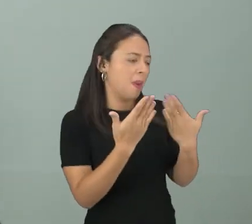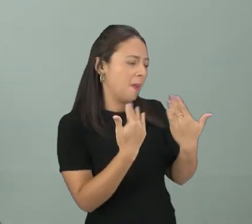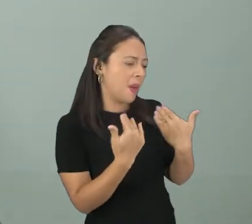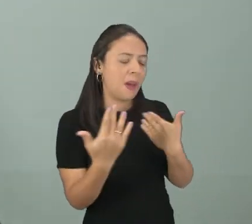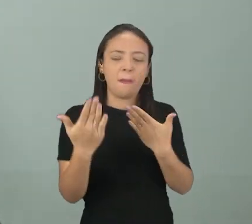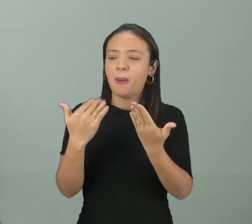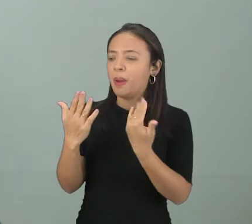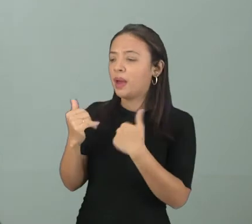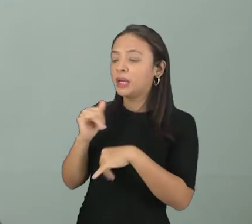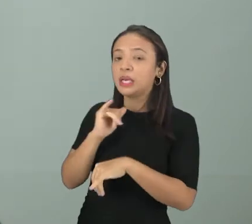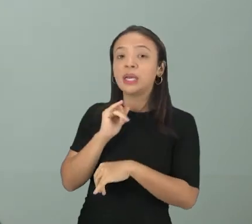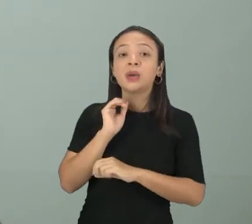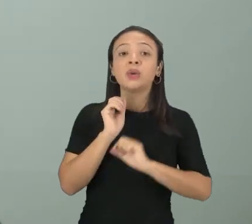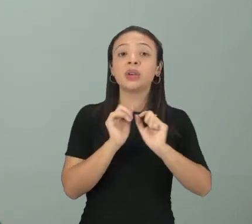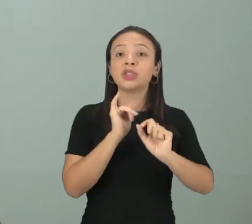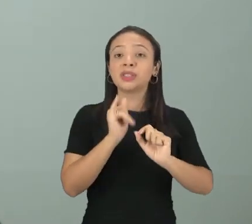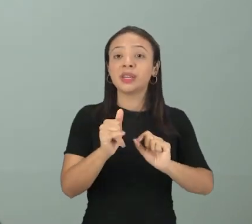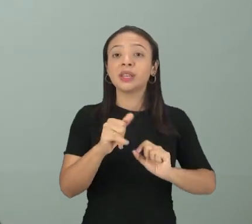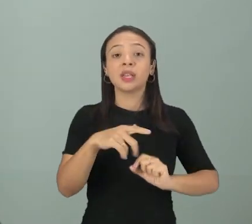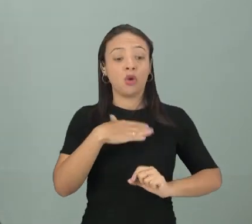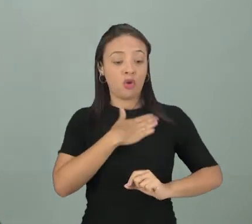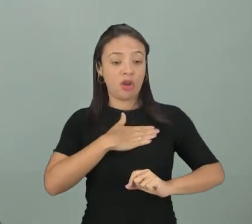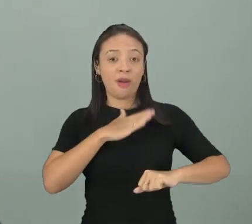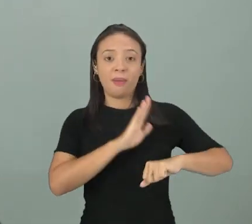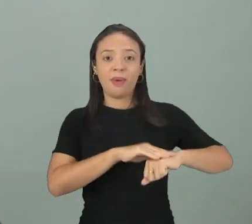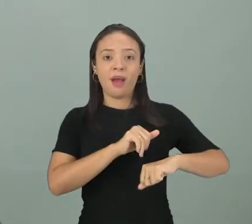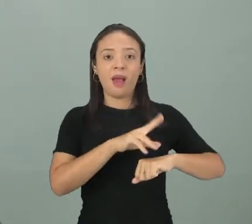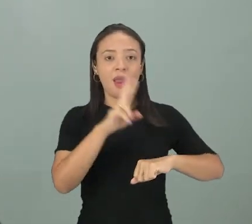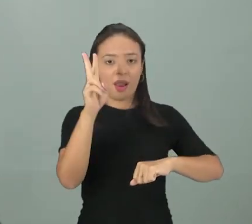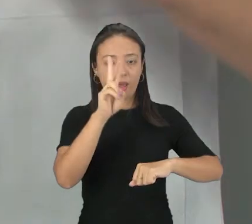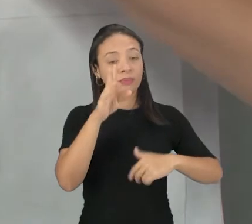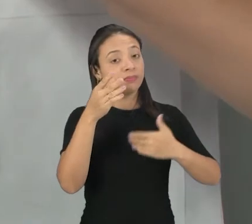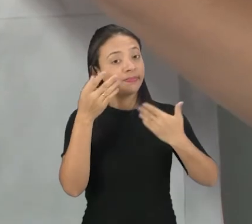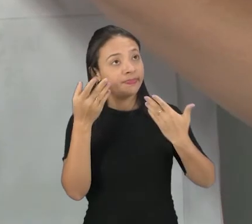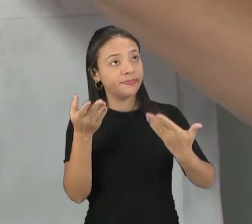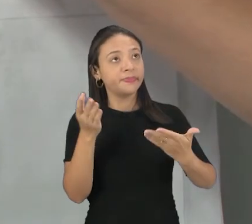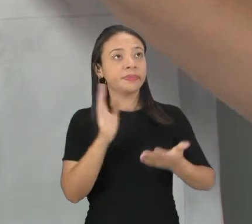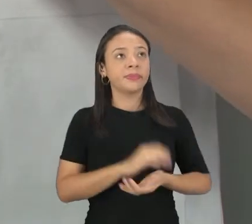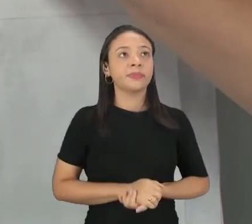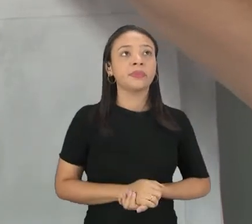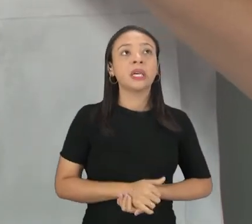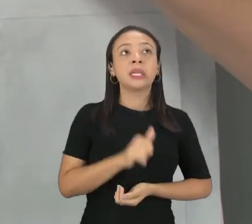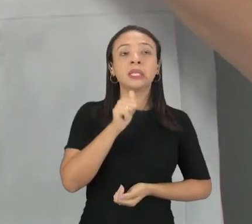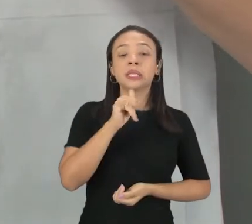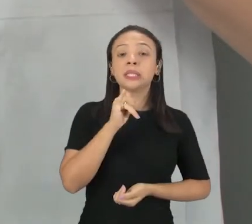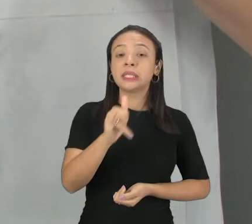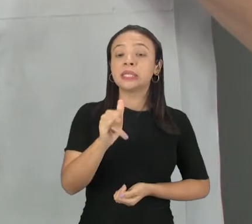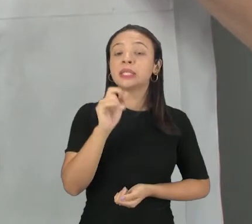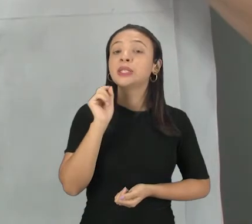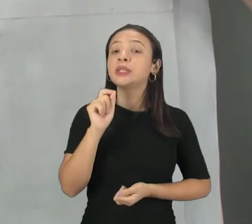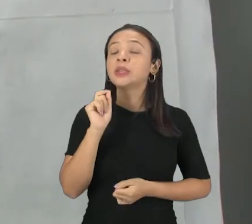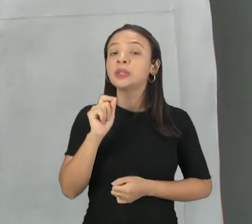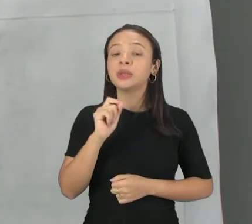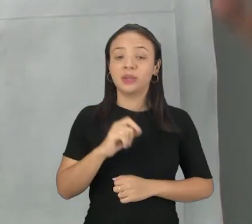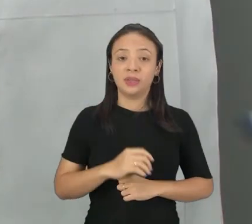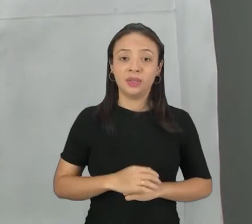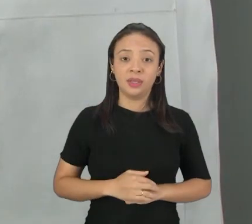falar e disseram que o preferências vocês lembram Então olha só eles disseram